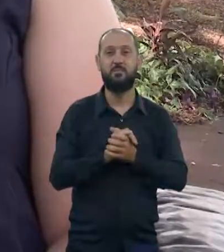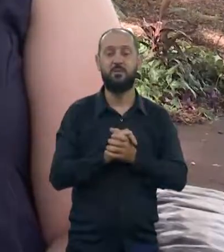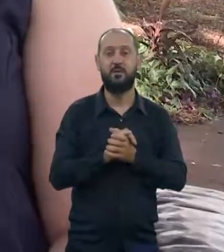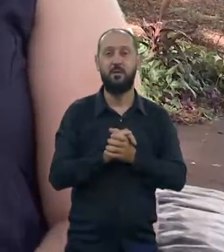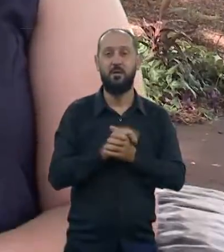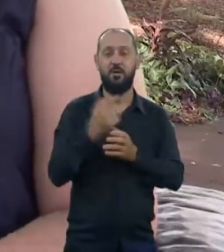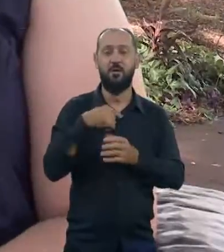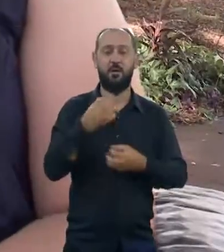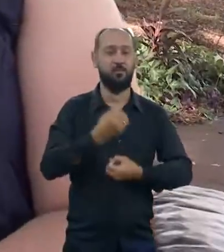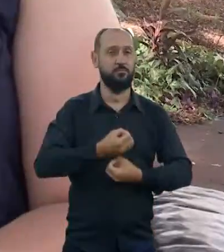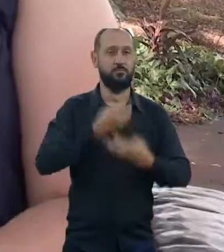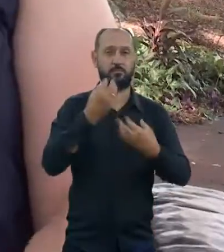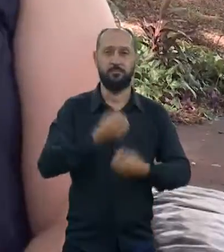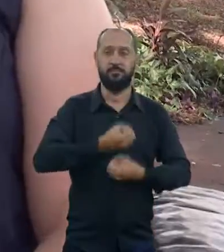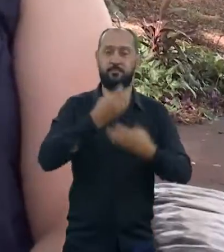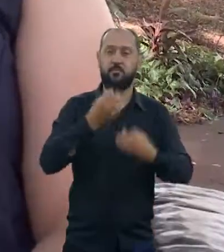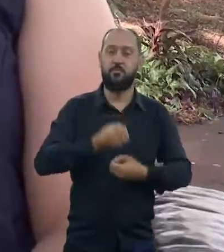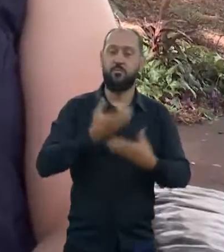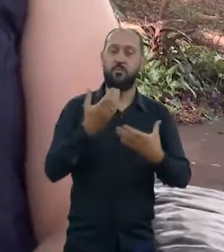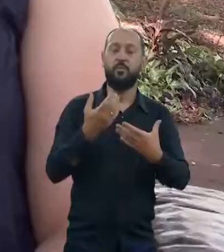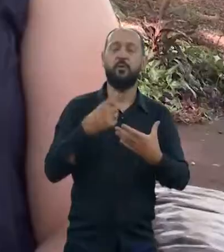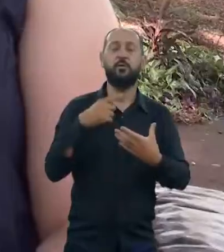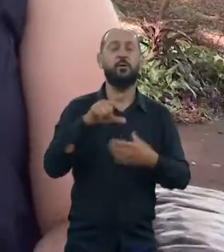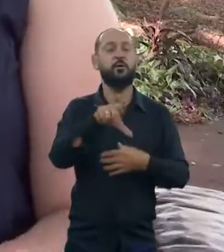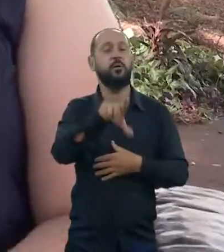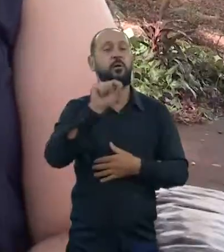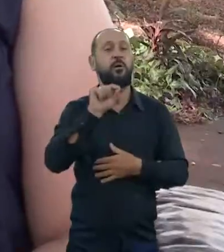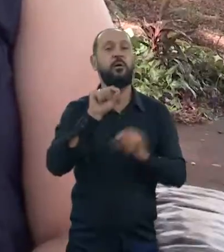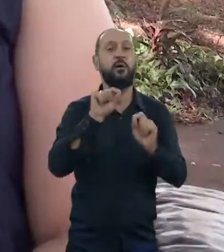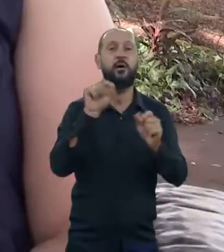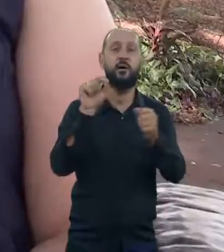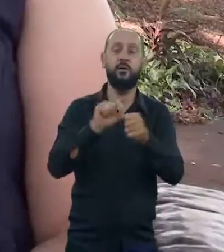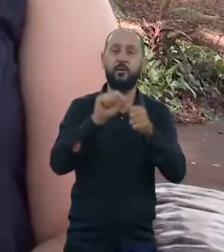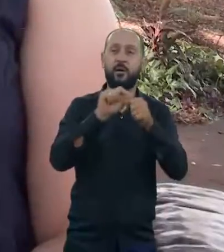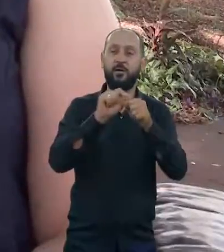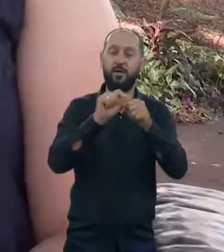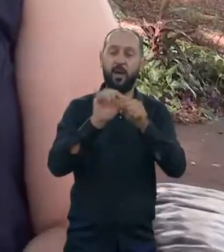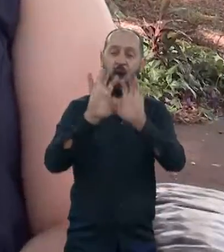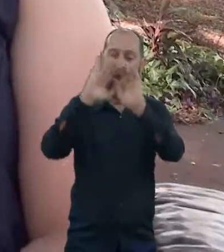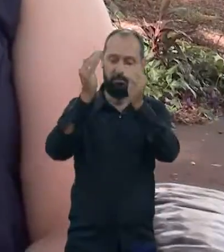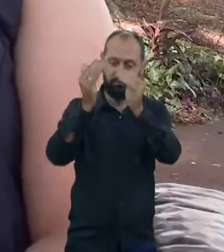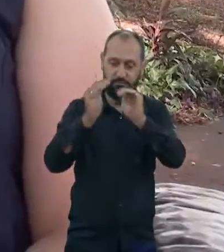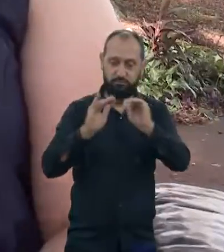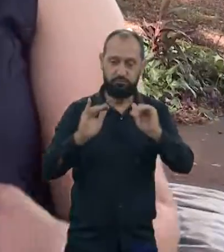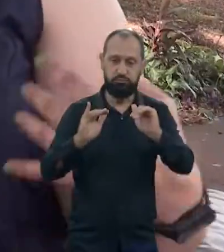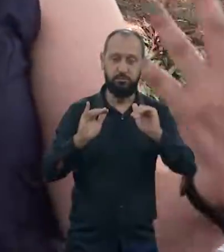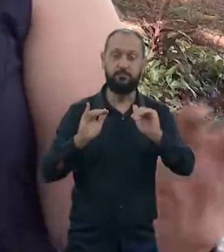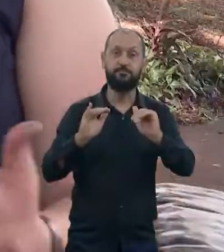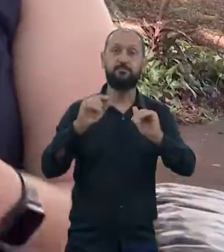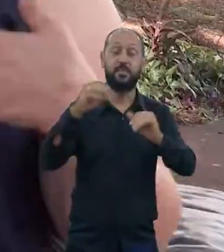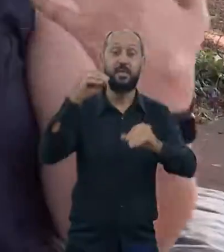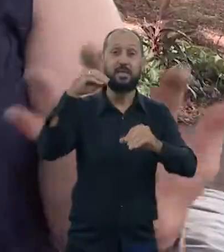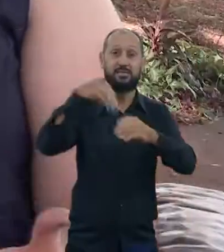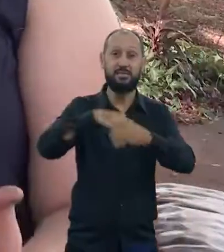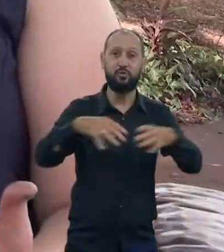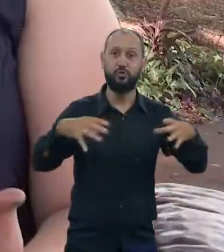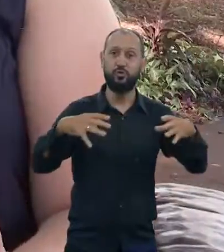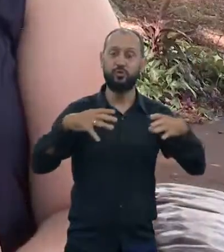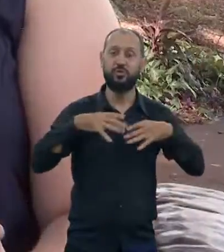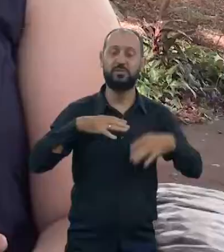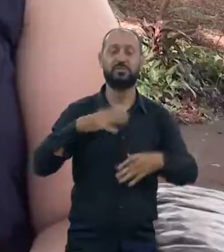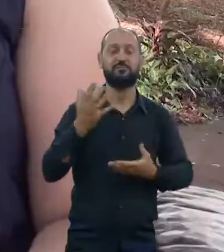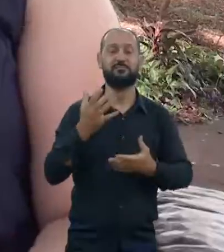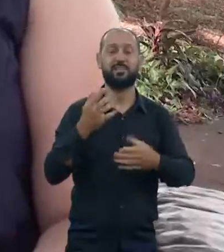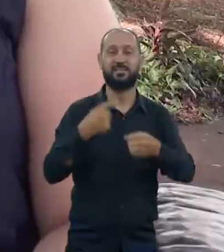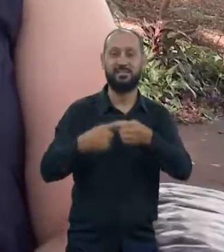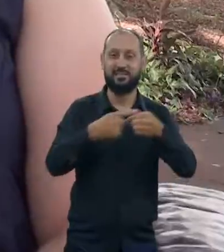para o nosso grande poeta, e aí se escolheu fazer uma escultura e deixar bem no coração da nossa